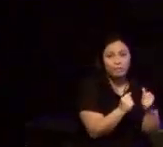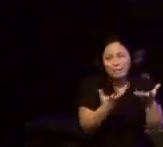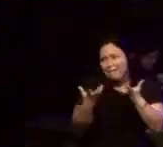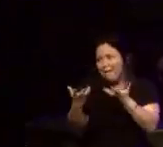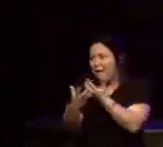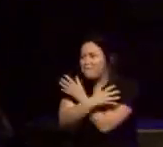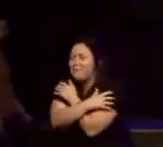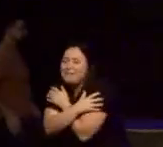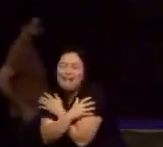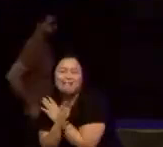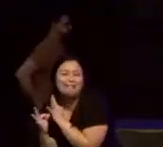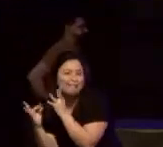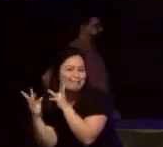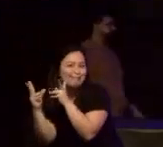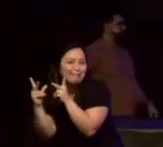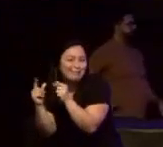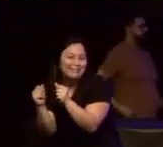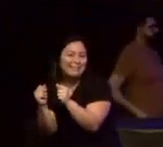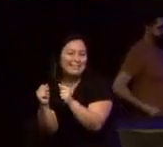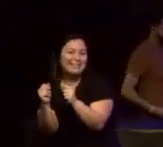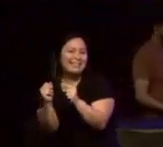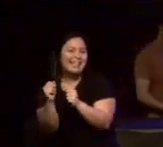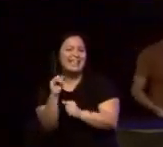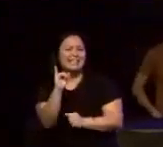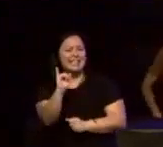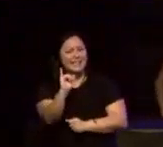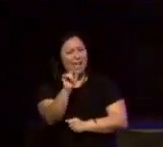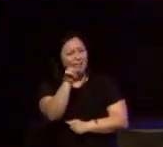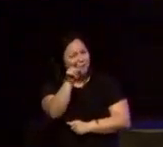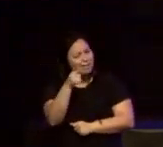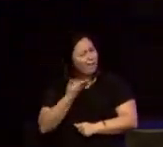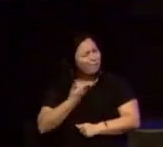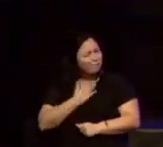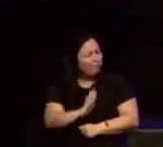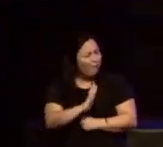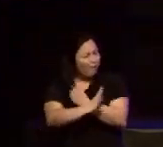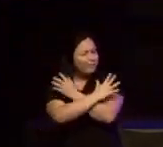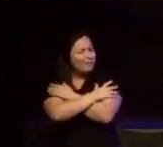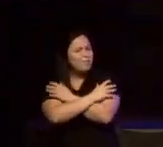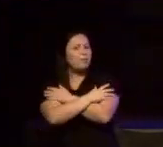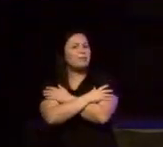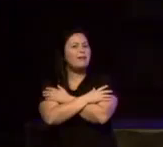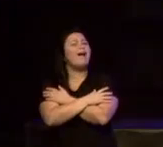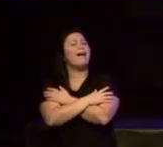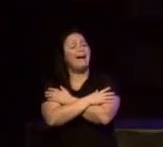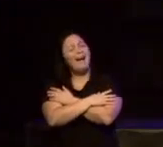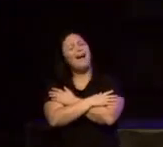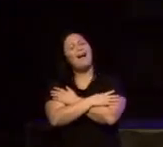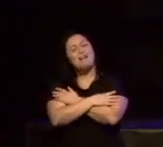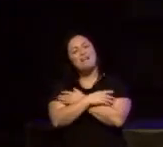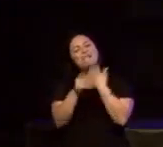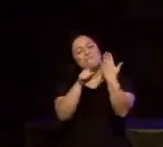abraçar todo mundo. Aliás, se você não gosta de ser abraçado, dá um jeito de mostrar para a gente.